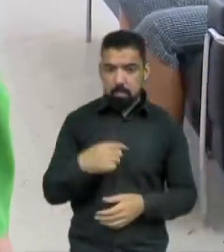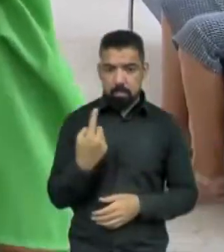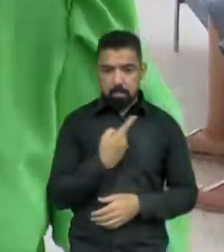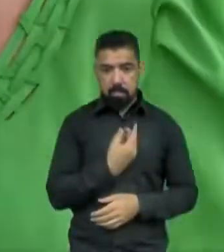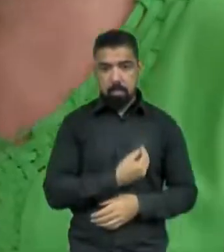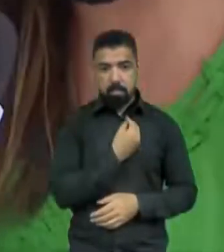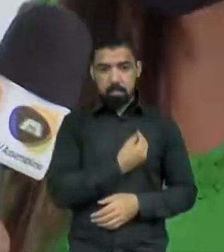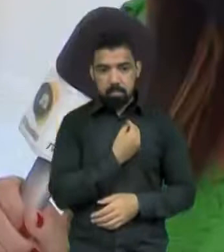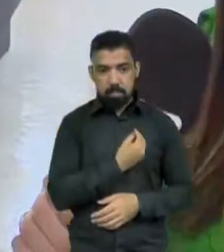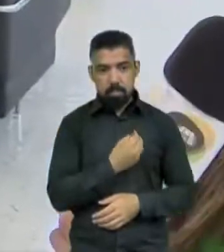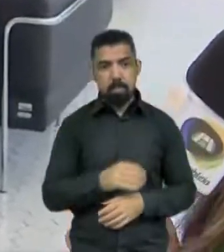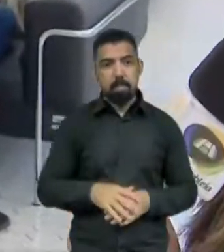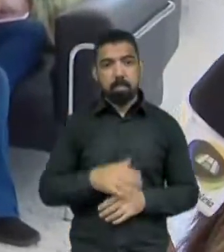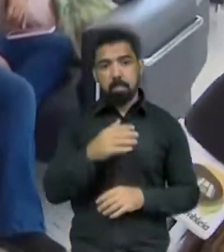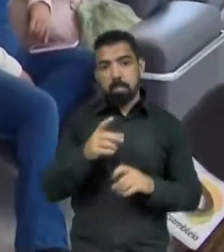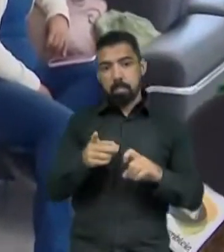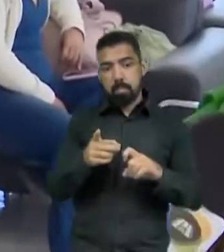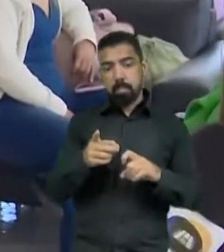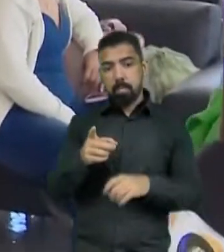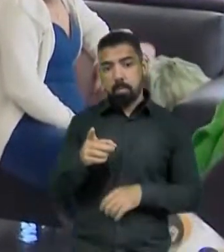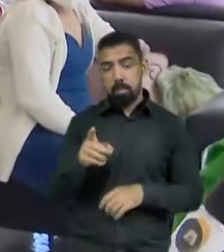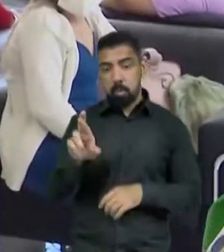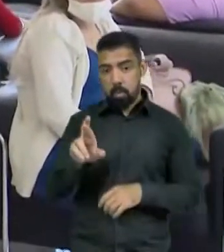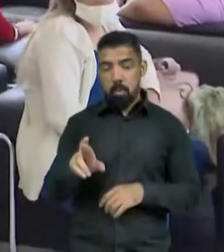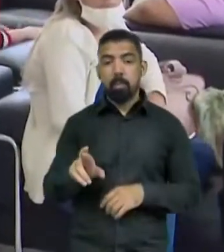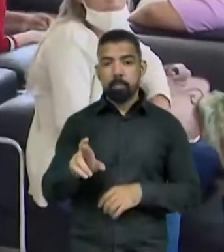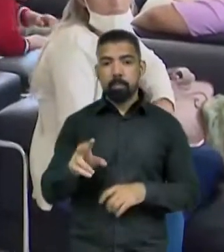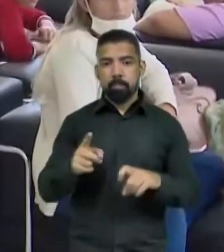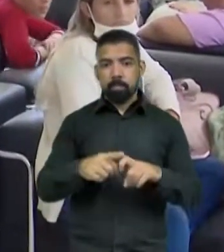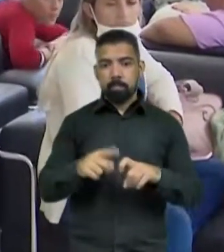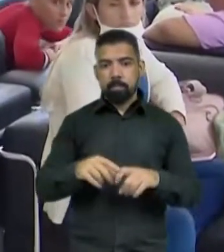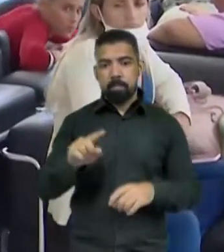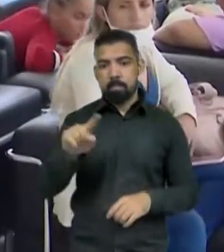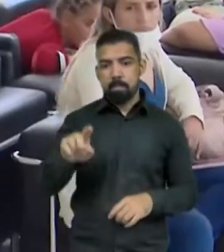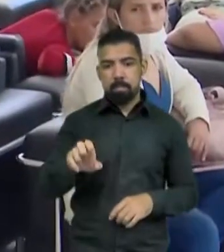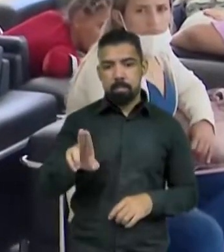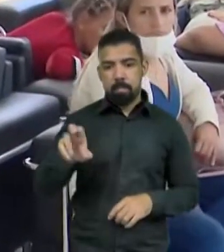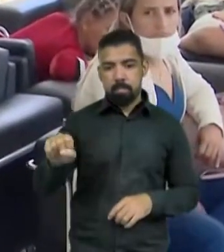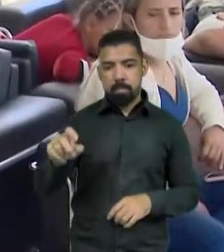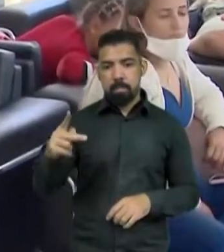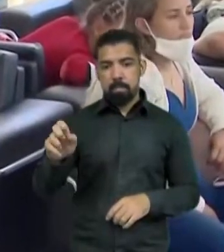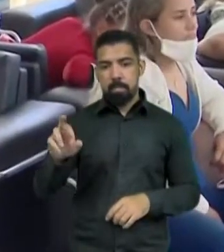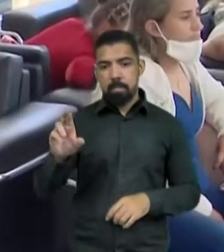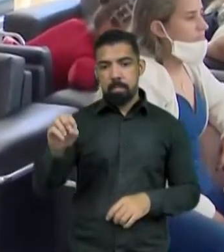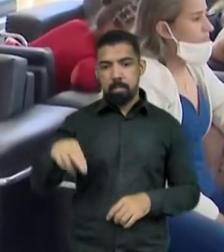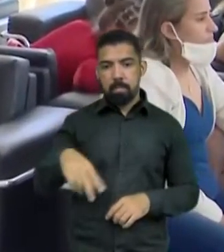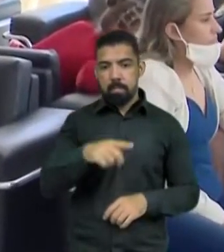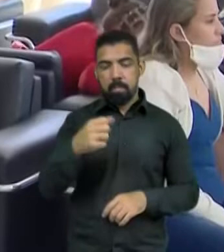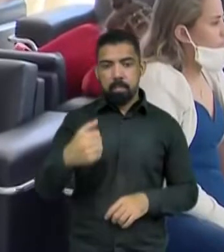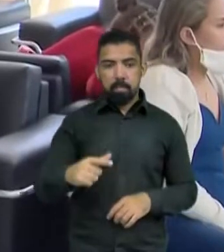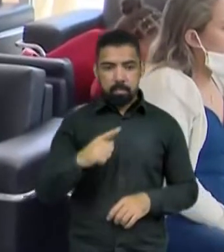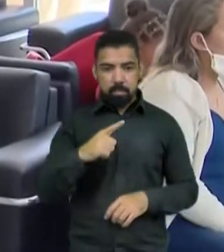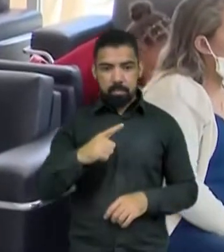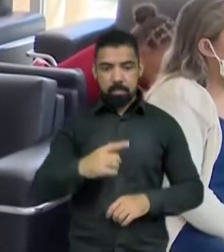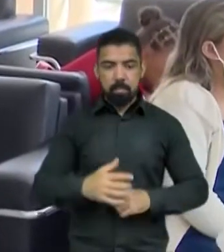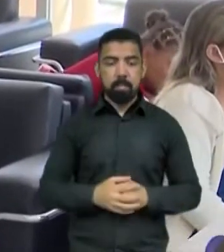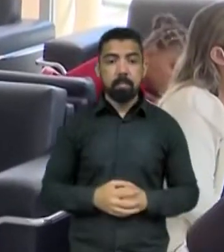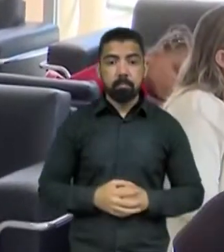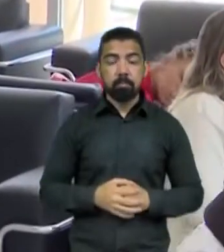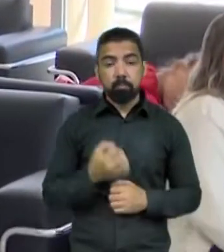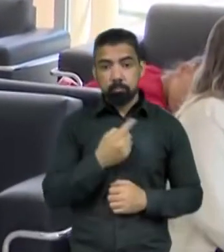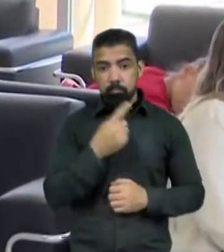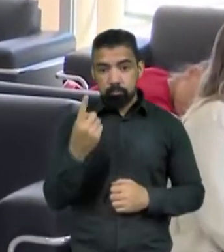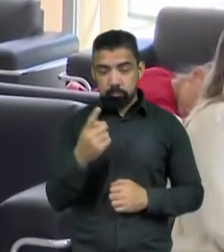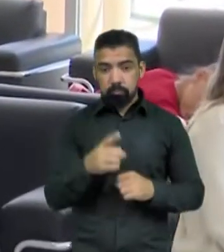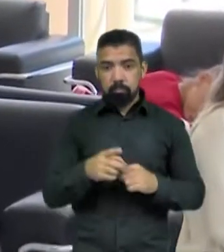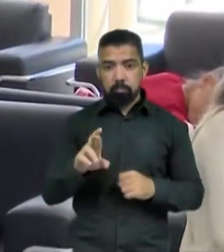Dr. Zeus Peron, ele que é chefe do setor materno-infantil da escola, Maternidade Escola Assis Chateaubriand. Bom dia, doutor.